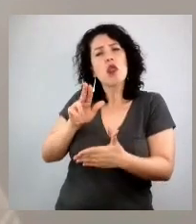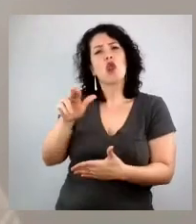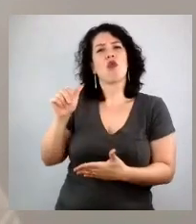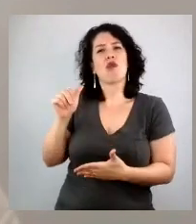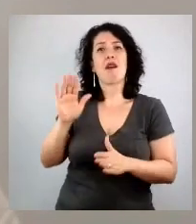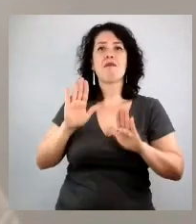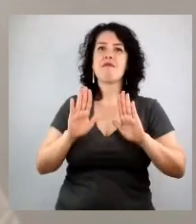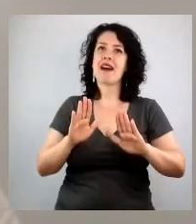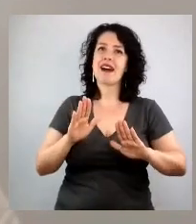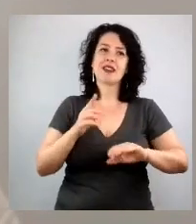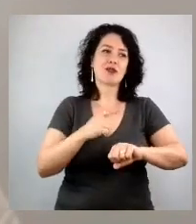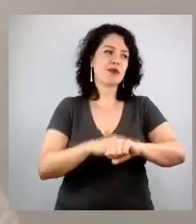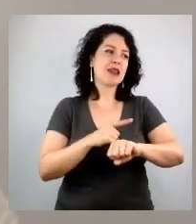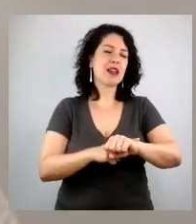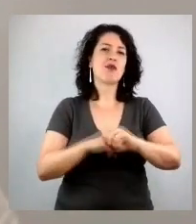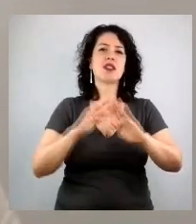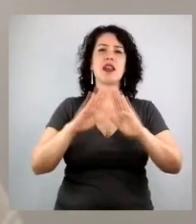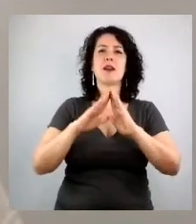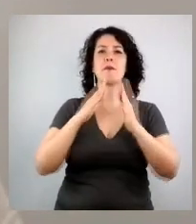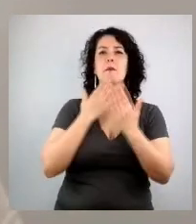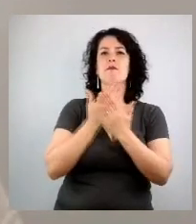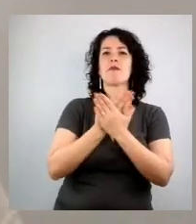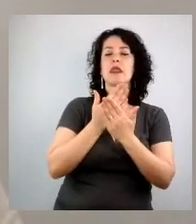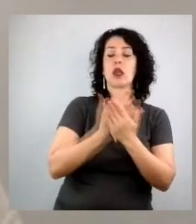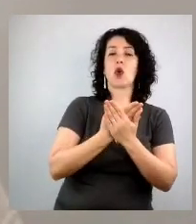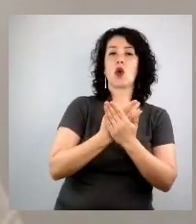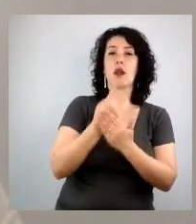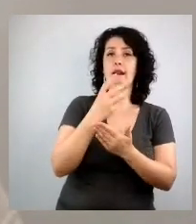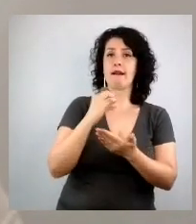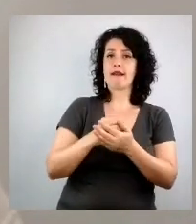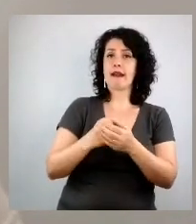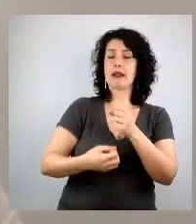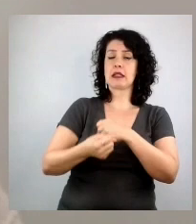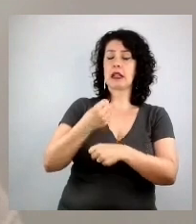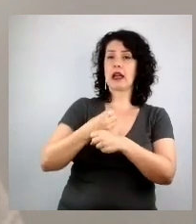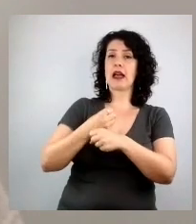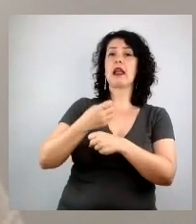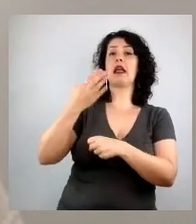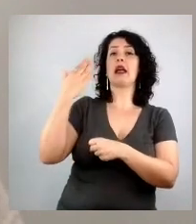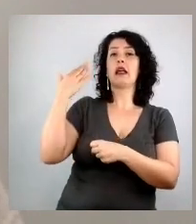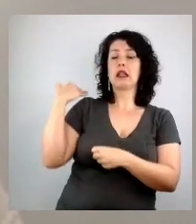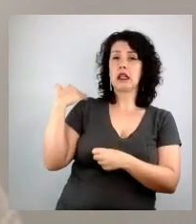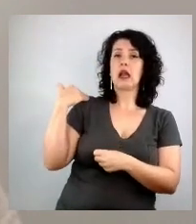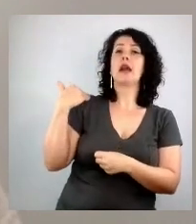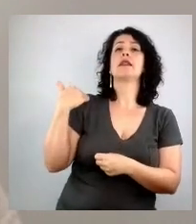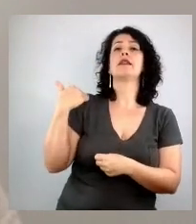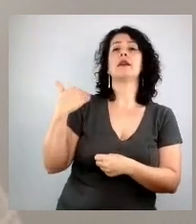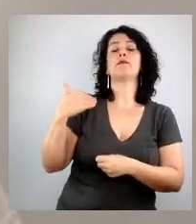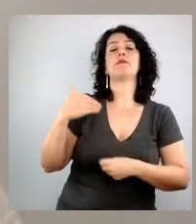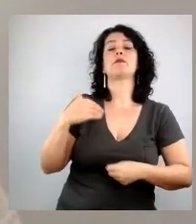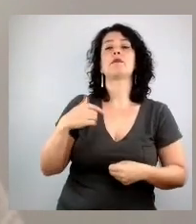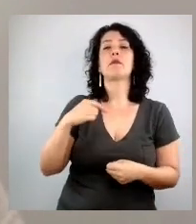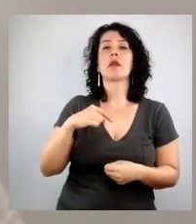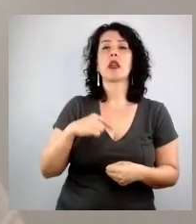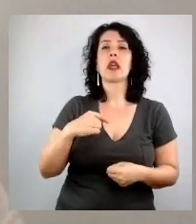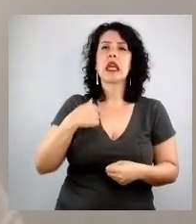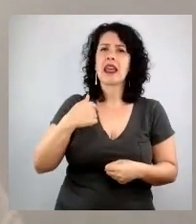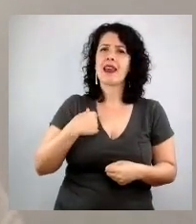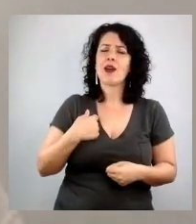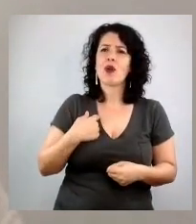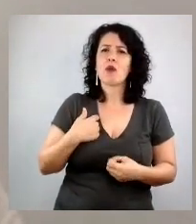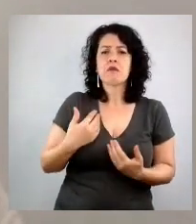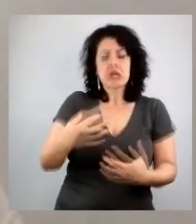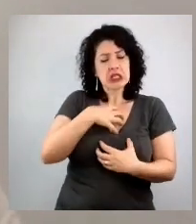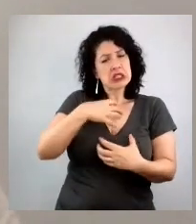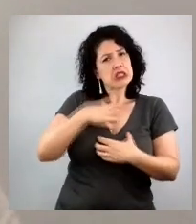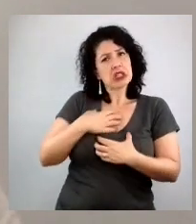há 10, 11 anos atrás, eu só vivia a minha vida, eu só queria ter uma vida normal de uma adolescente jovem, né, uma